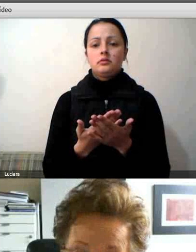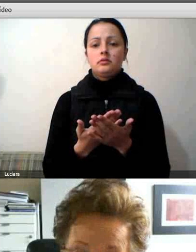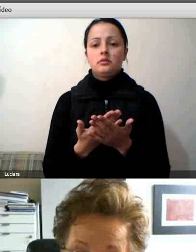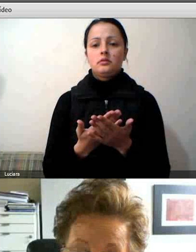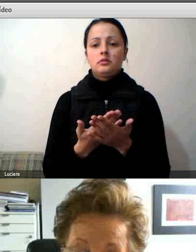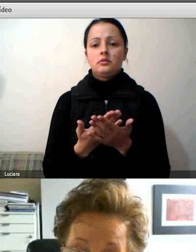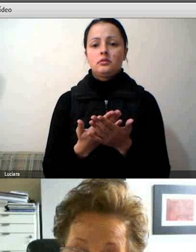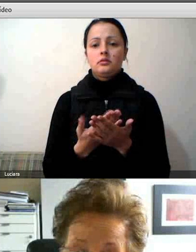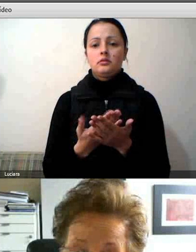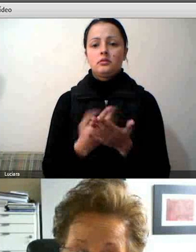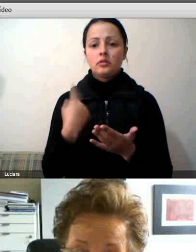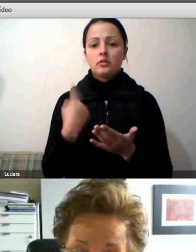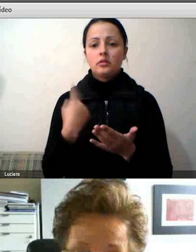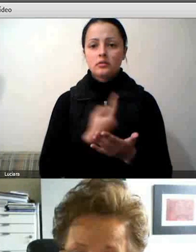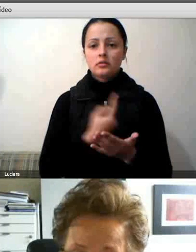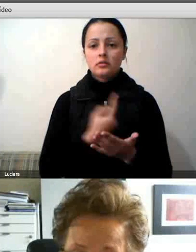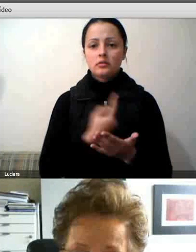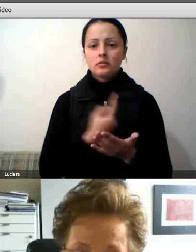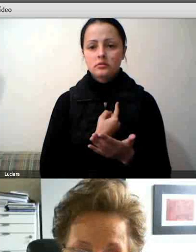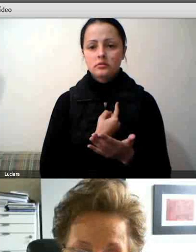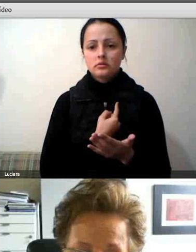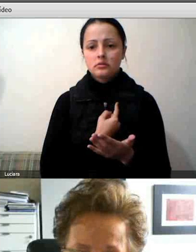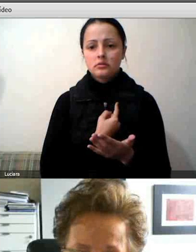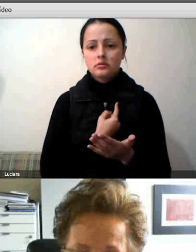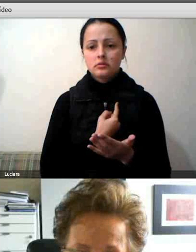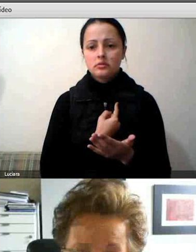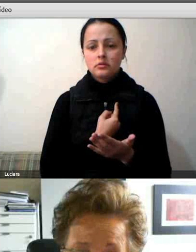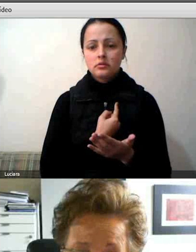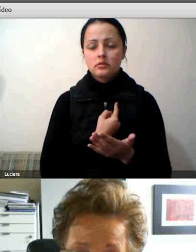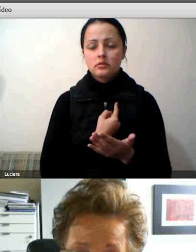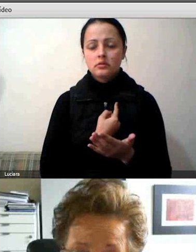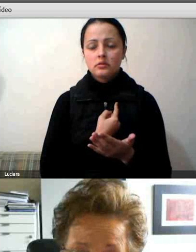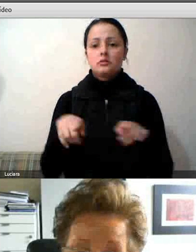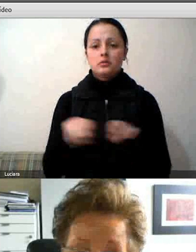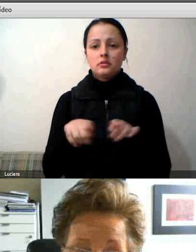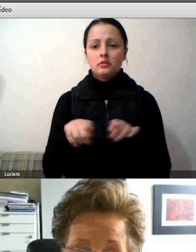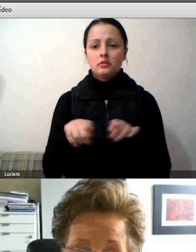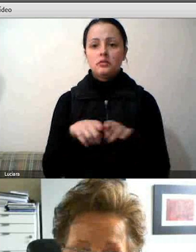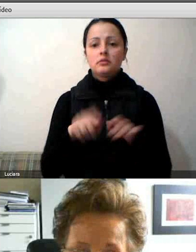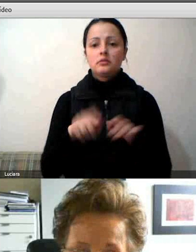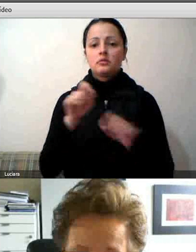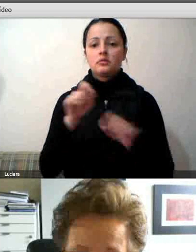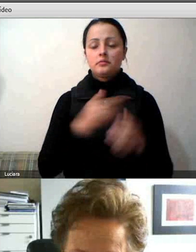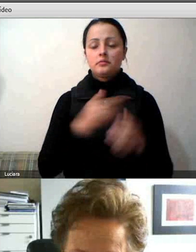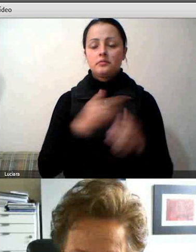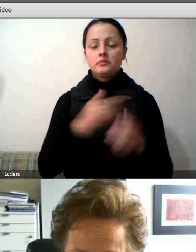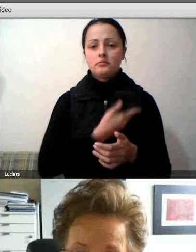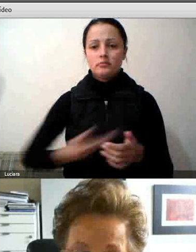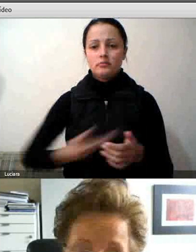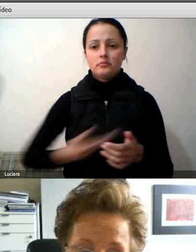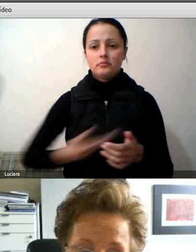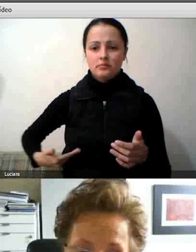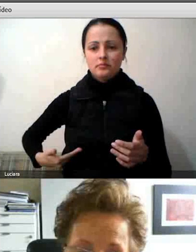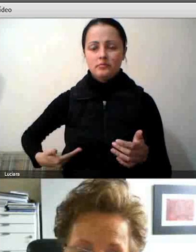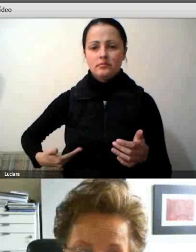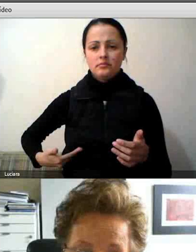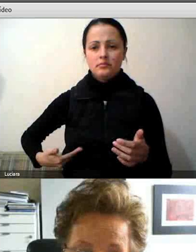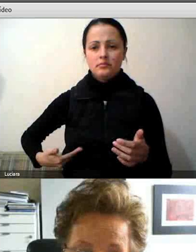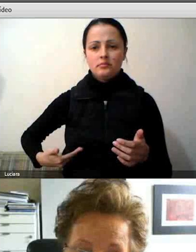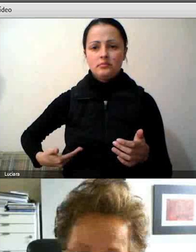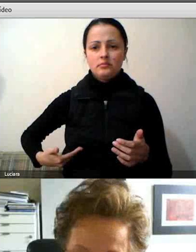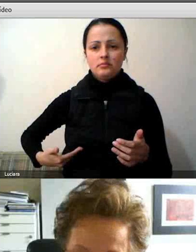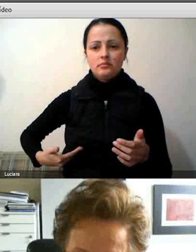também. Mas o nosso governador, Tarcísio Genro, ele visitou o Uruguai e lá ele conheceu o